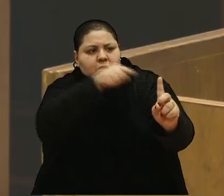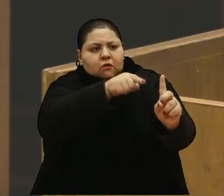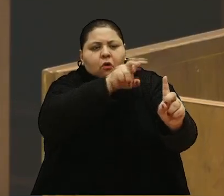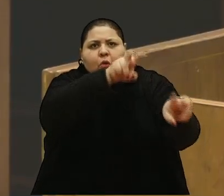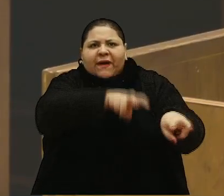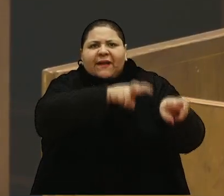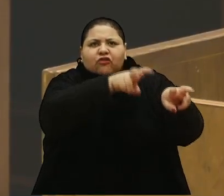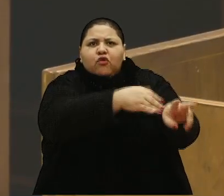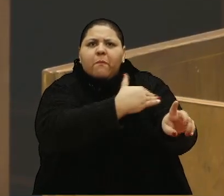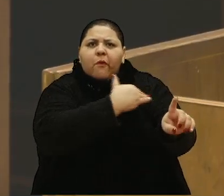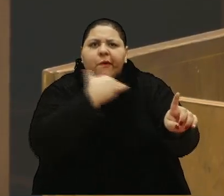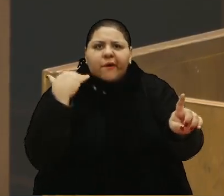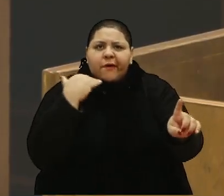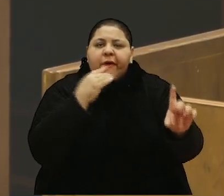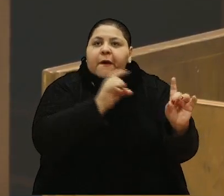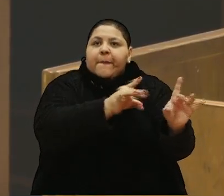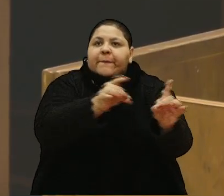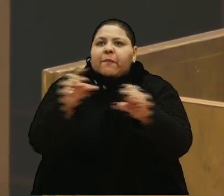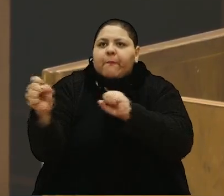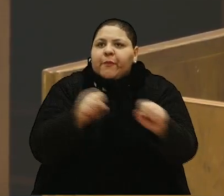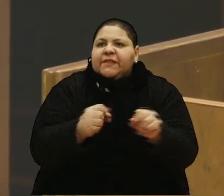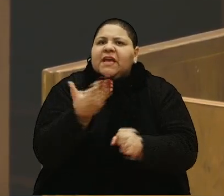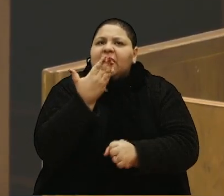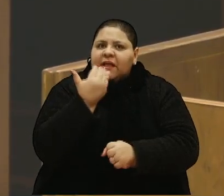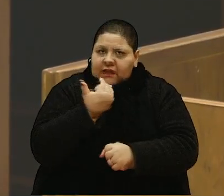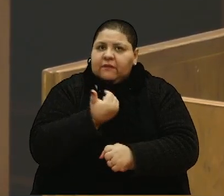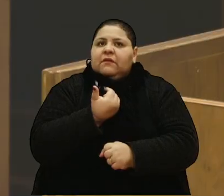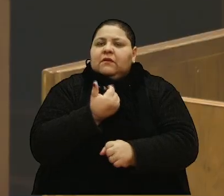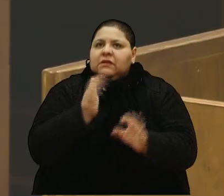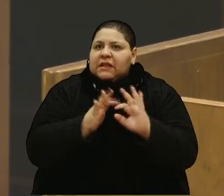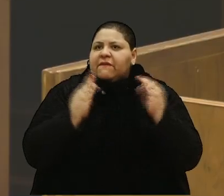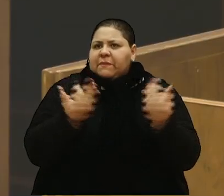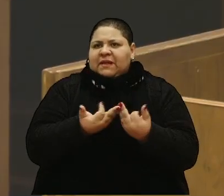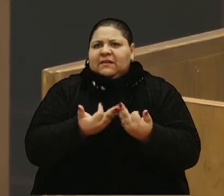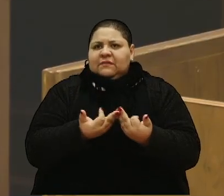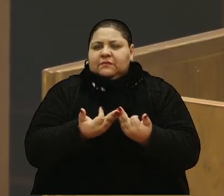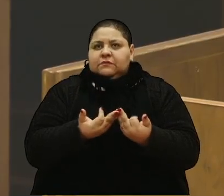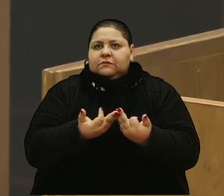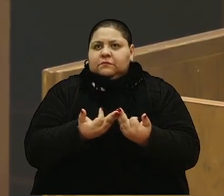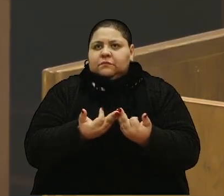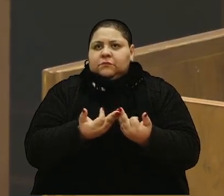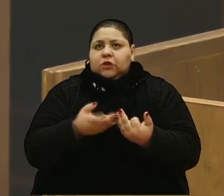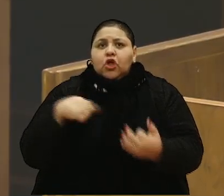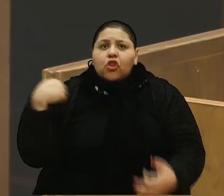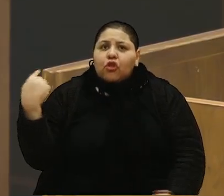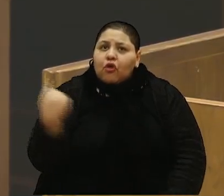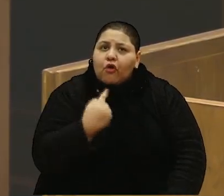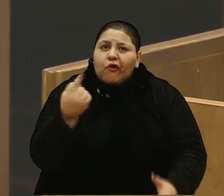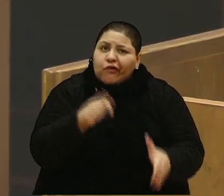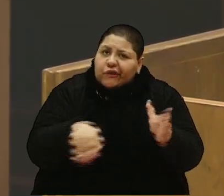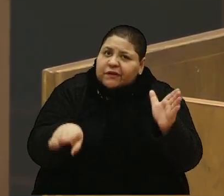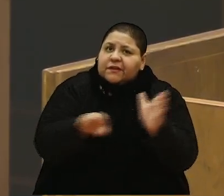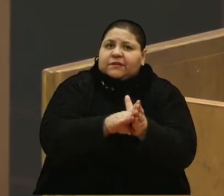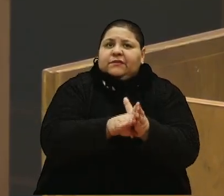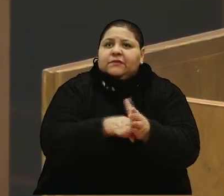fazendo lenha para vender, para poder ganhar o pão e o sustento da família. Nós